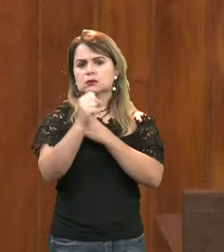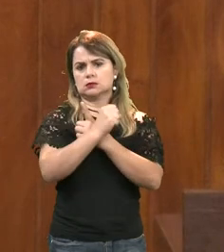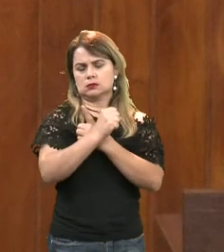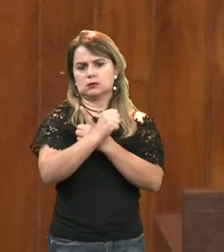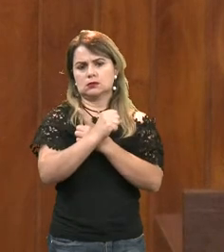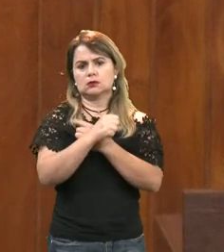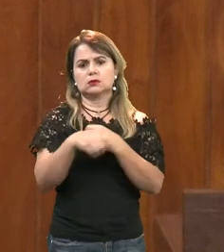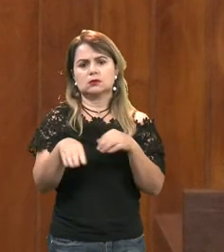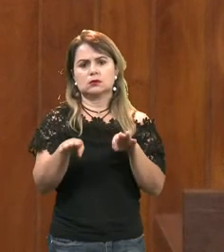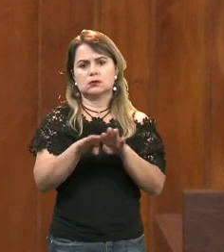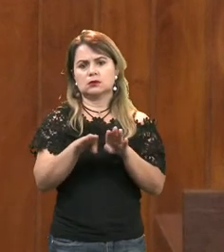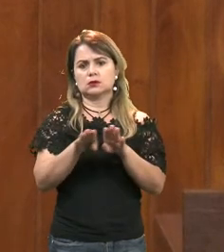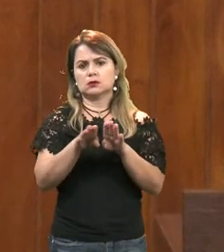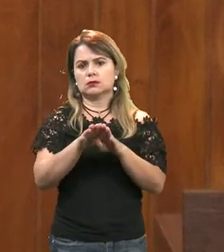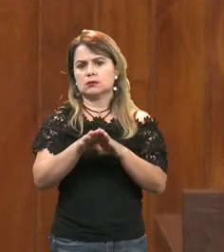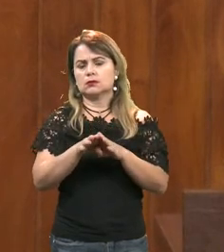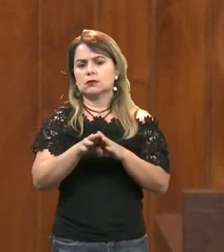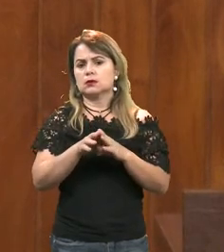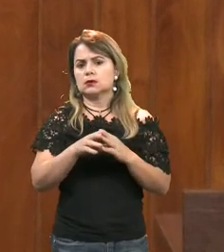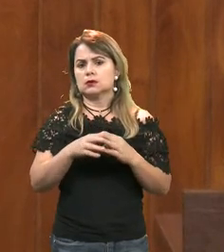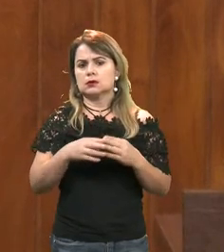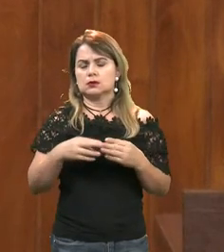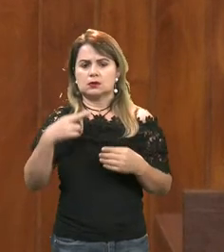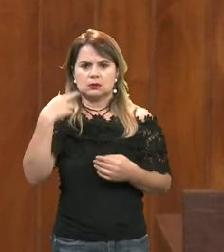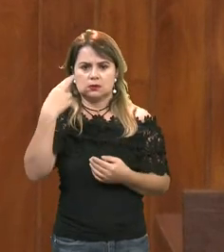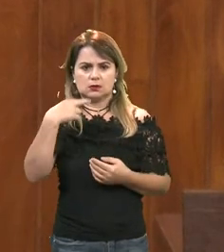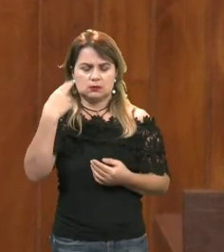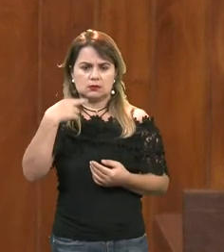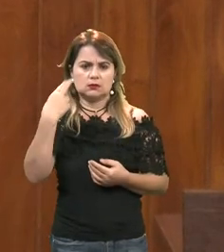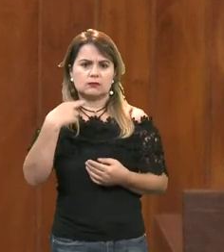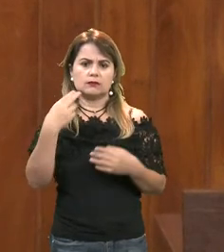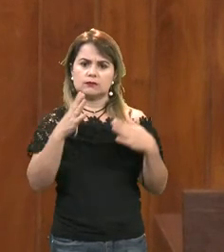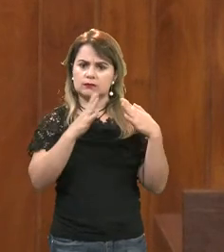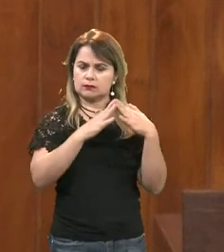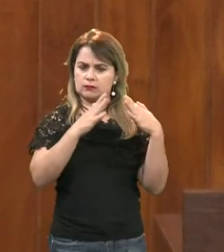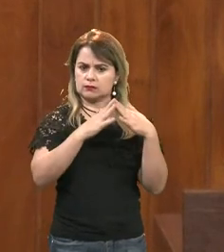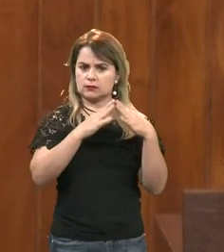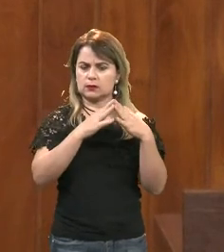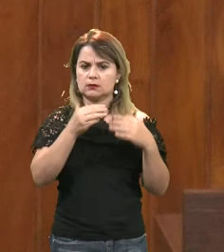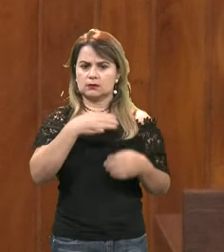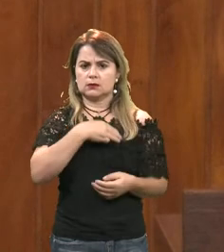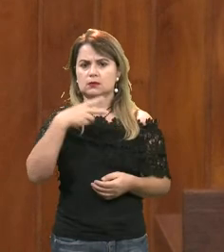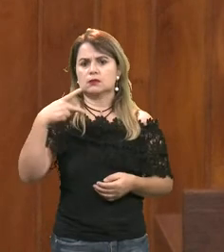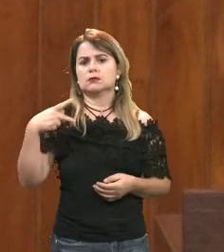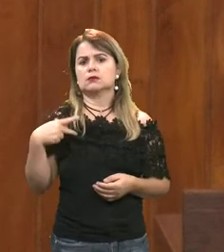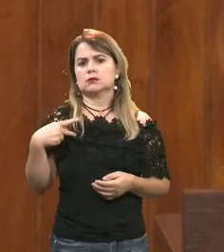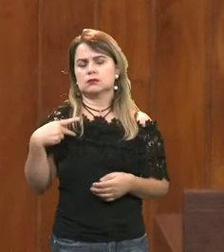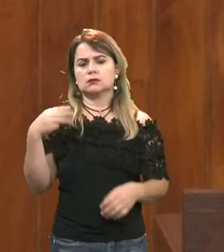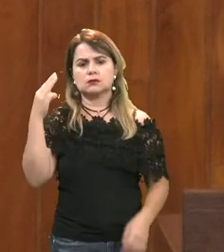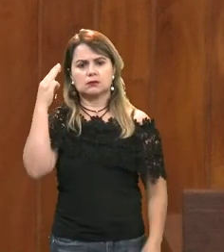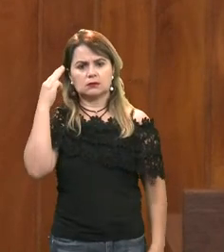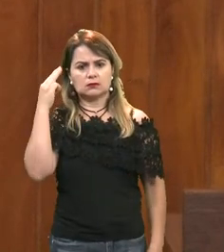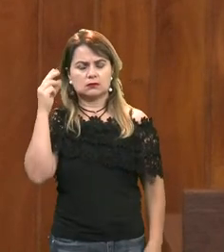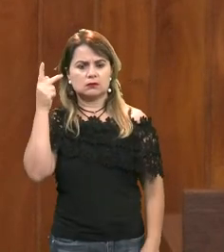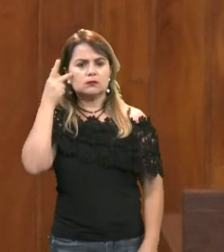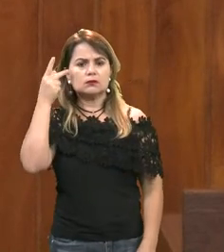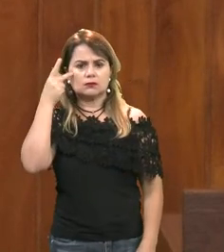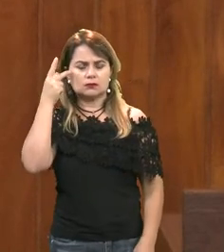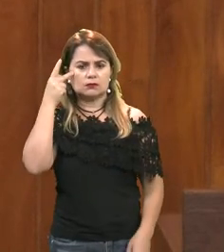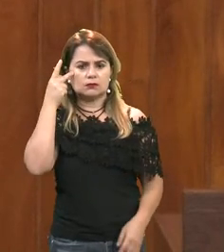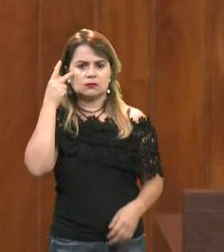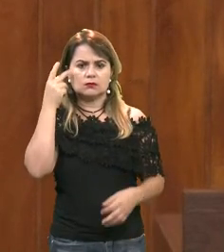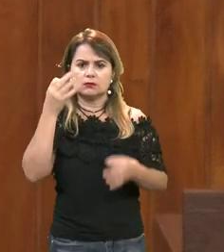Defensoria Pública do Estado de São Paulo, Ministério Público do Estado de São Paulo, Tribunal